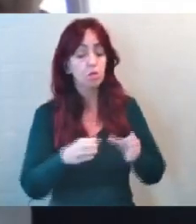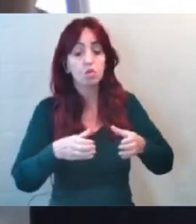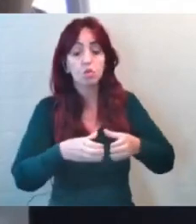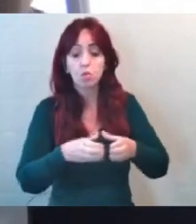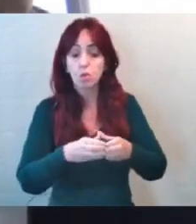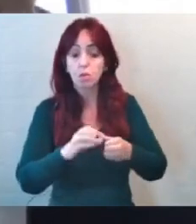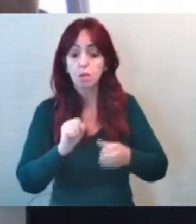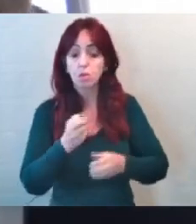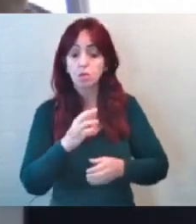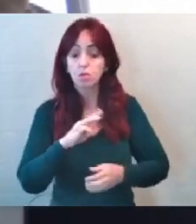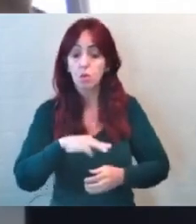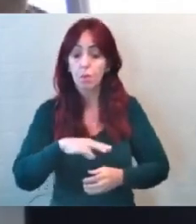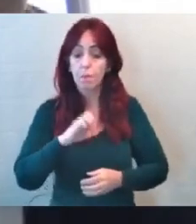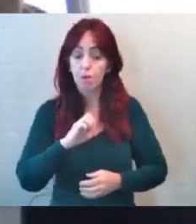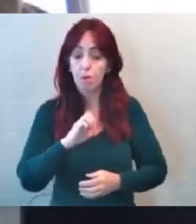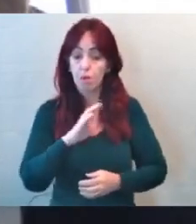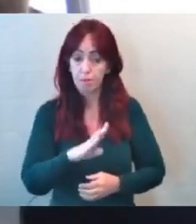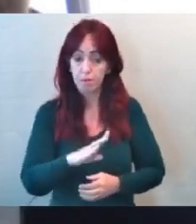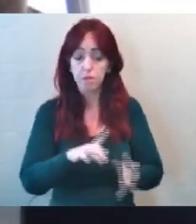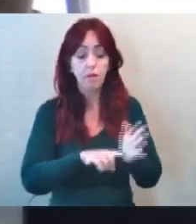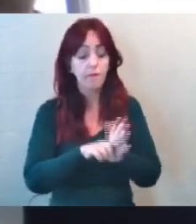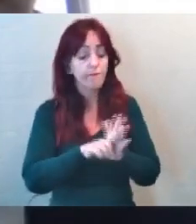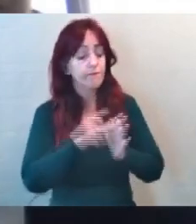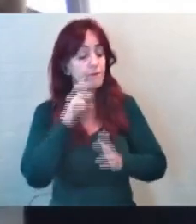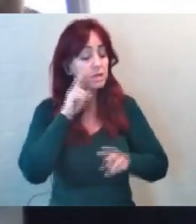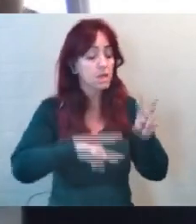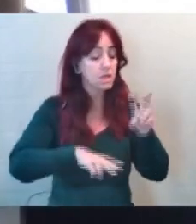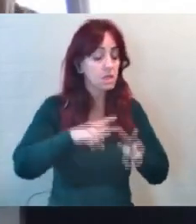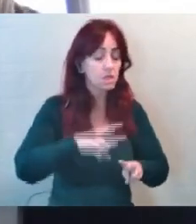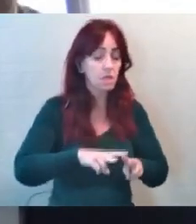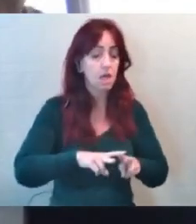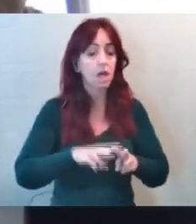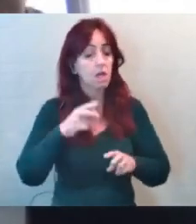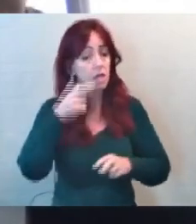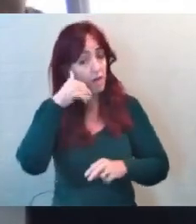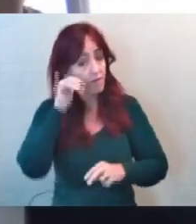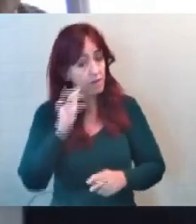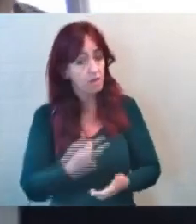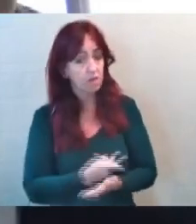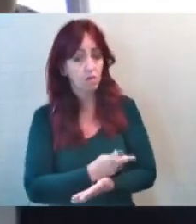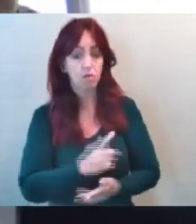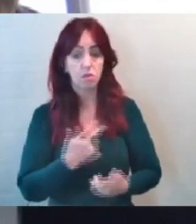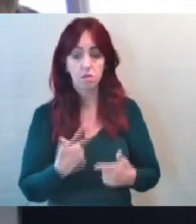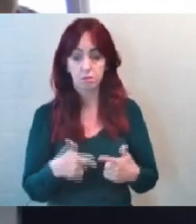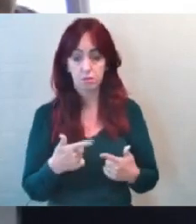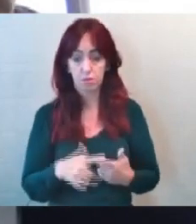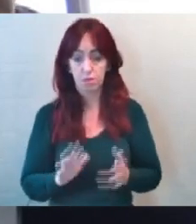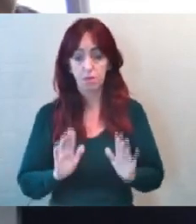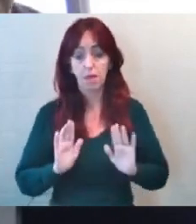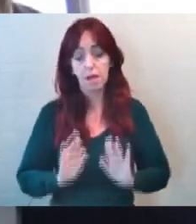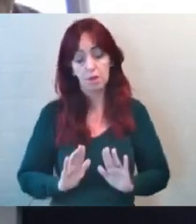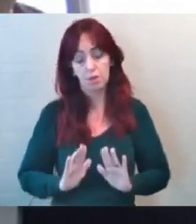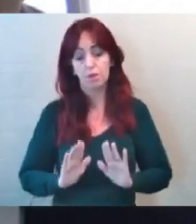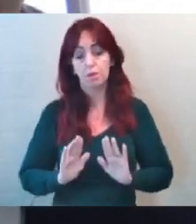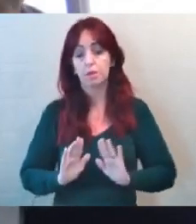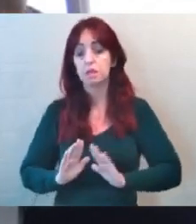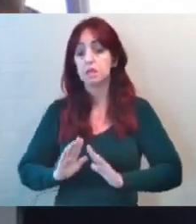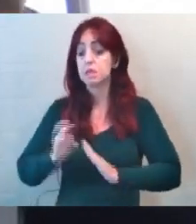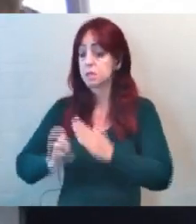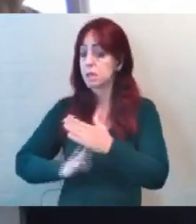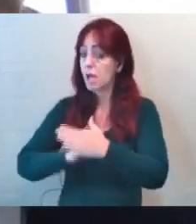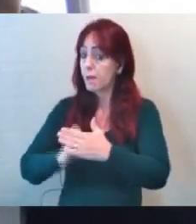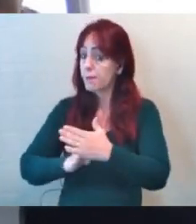de fiscalizar, de não deixar que isso aconteça. Agora, se a empresa, de